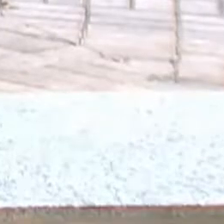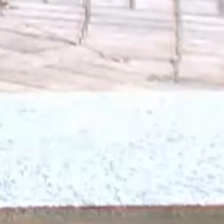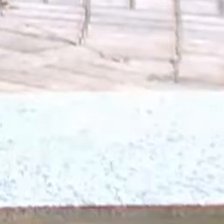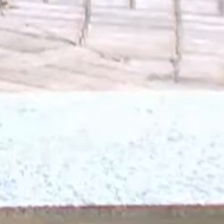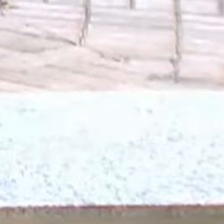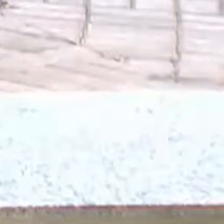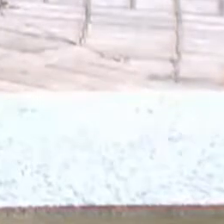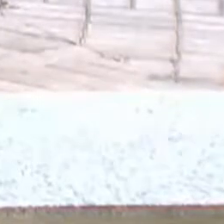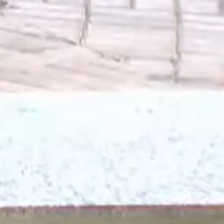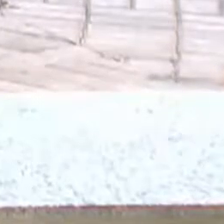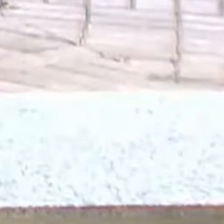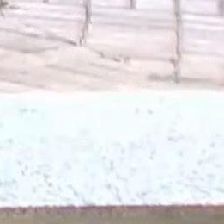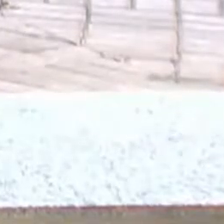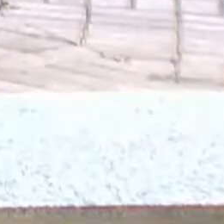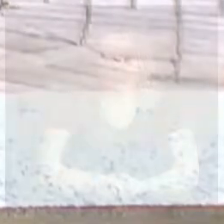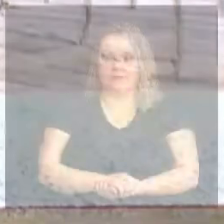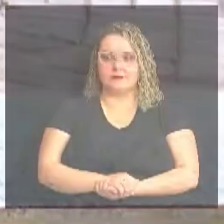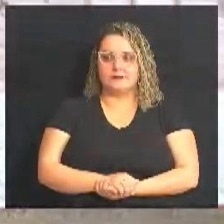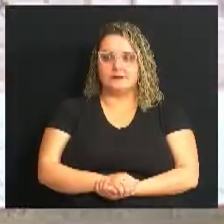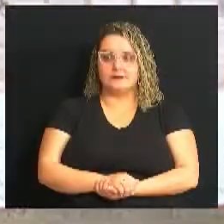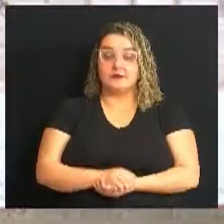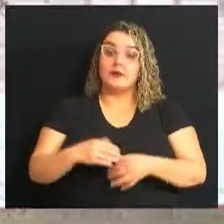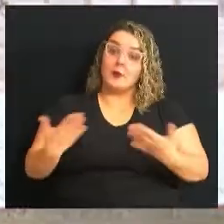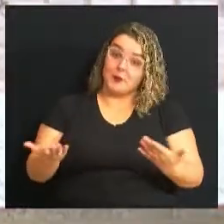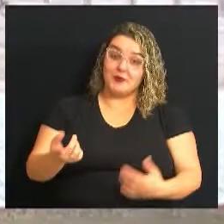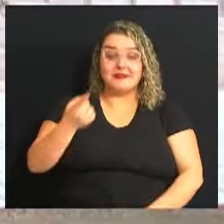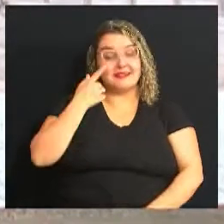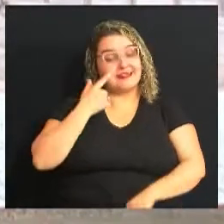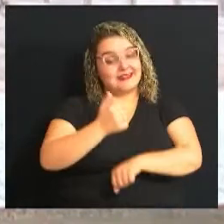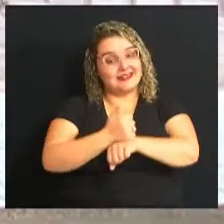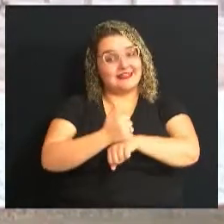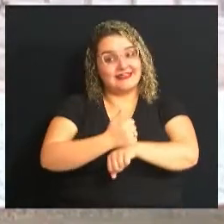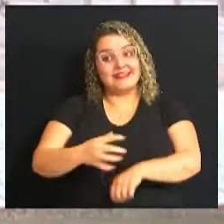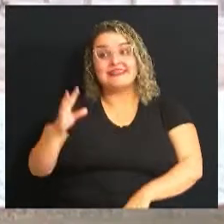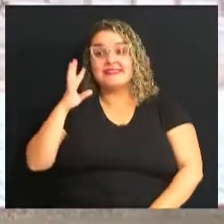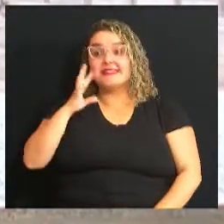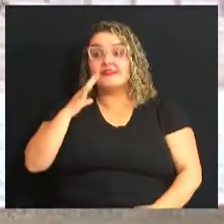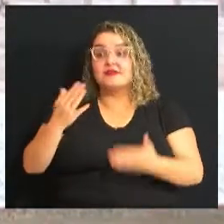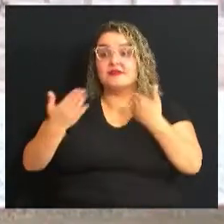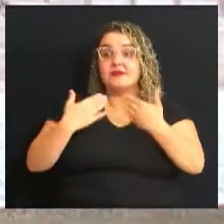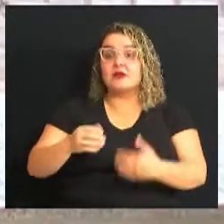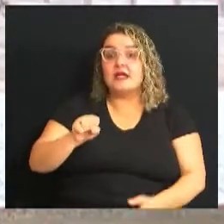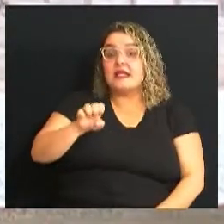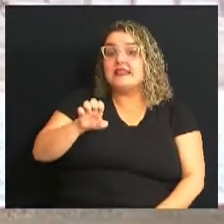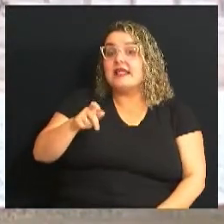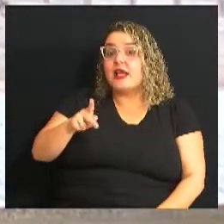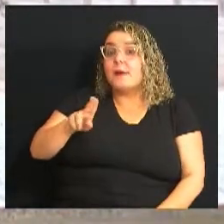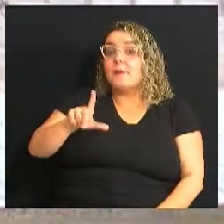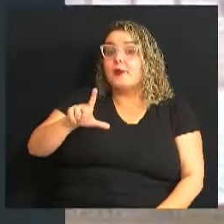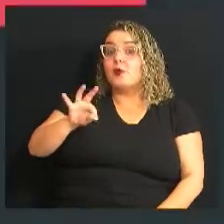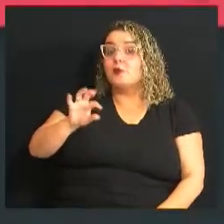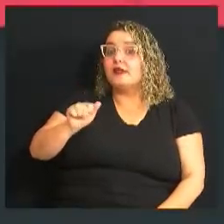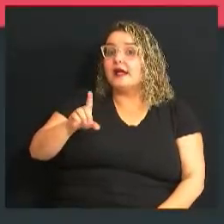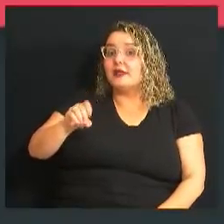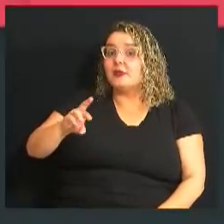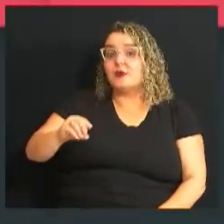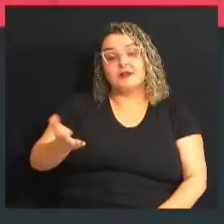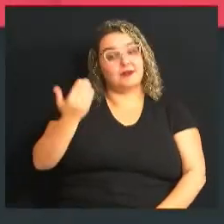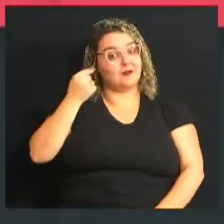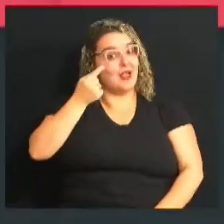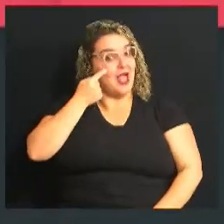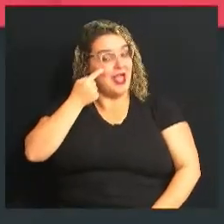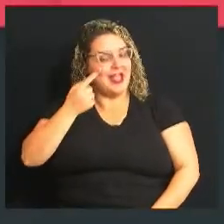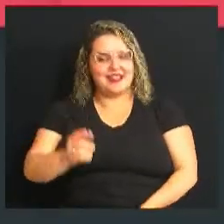Bom, é o quadro Se Liga na Profissão e olha só que bacana, hoje a gente vai falar sobre sepultador, então se liga aí,